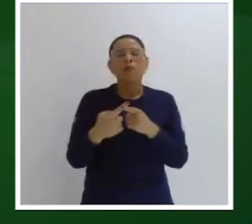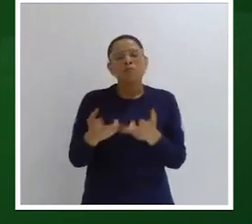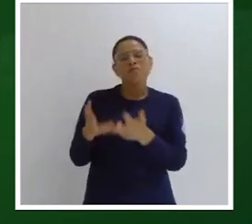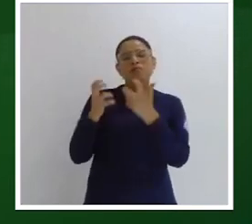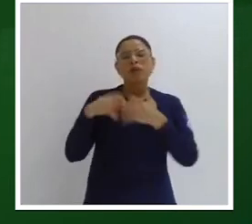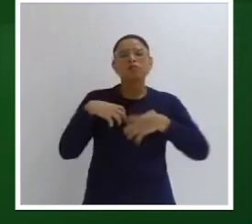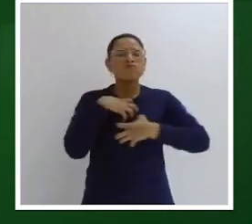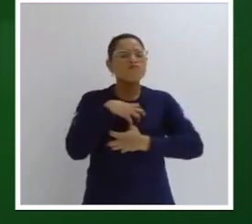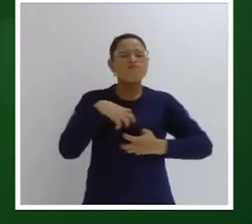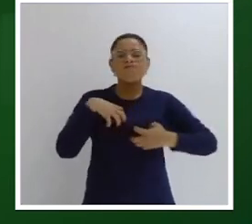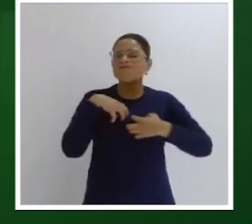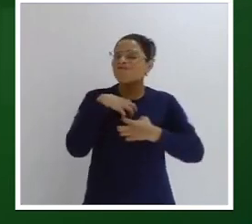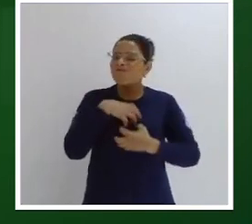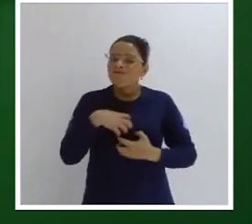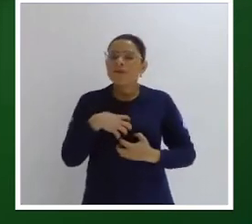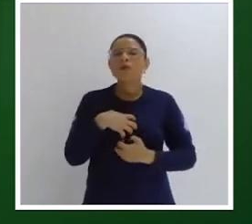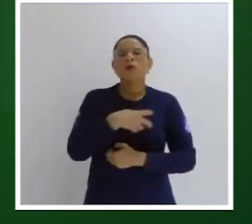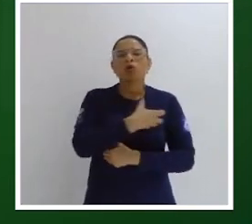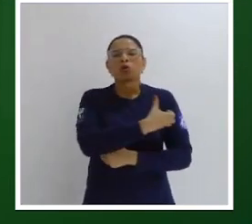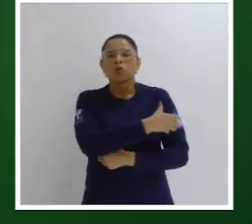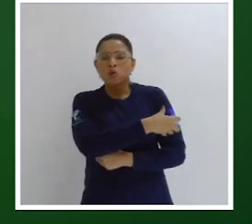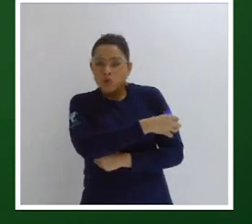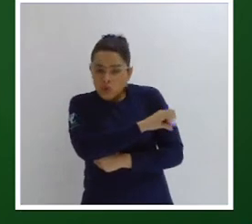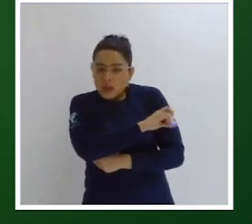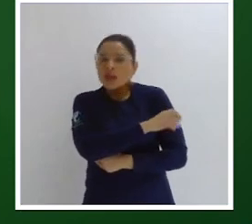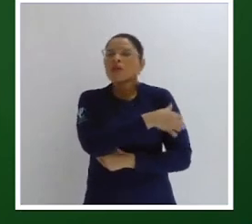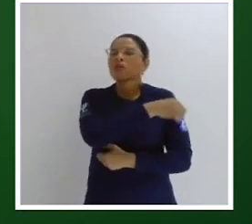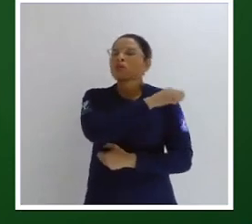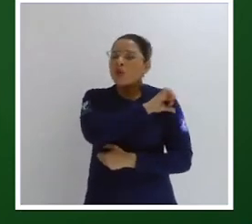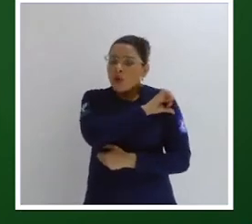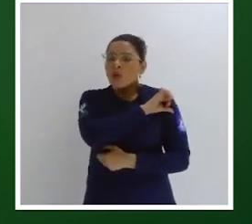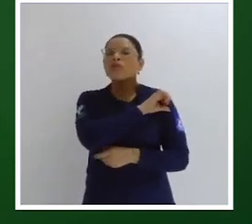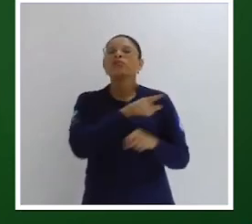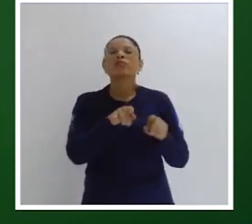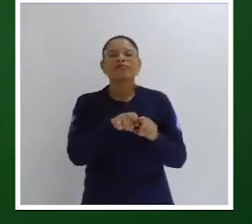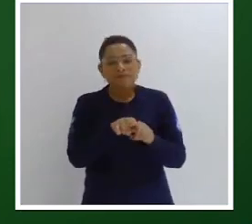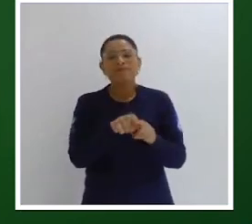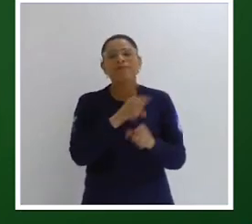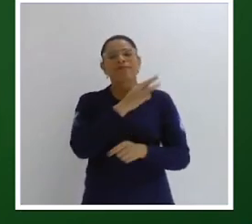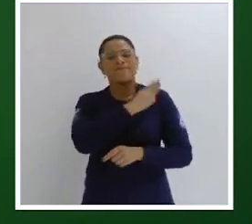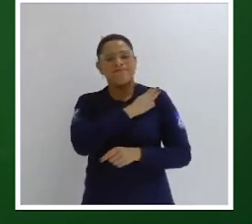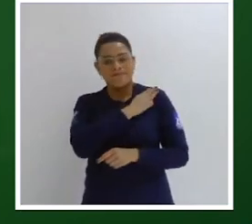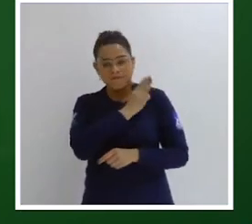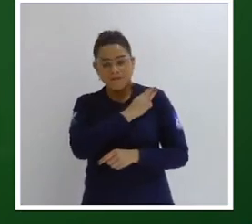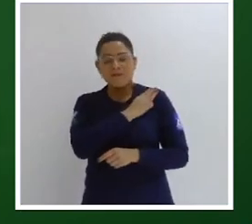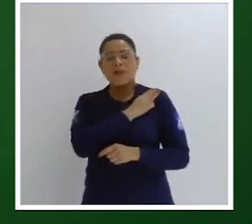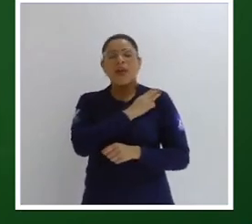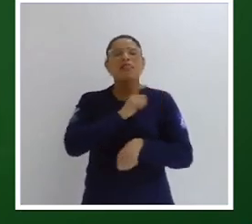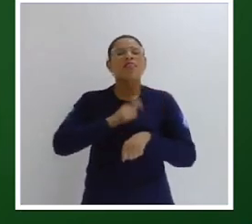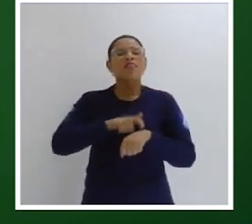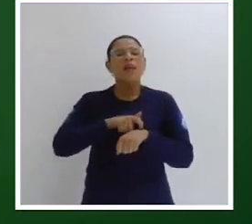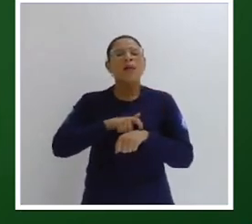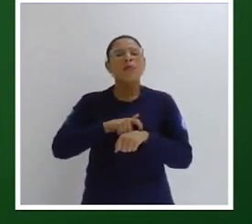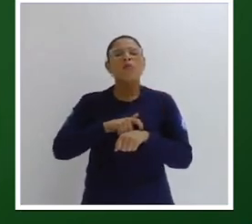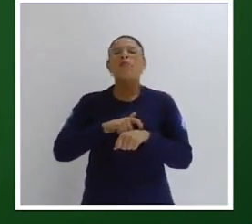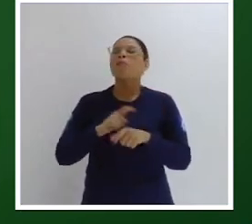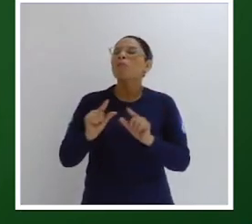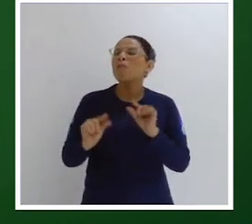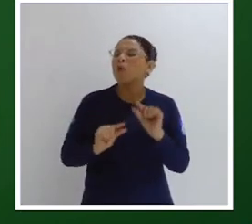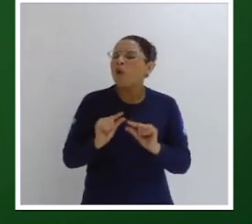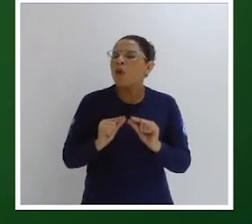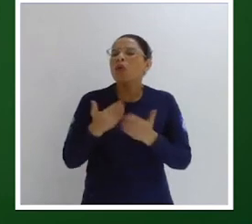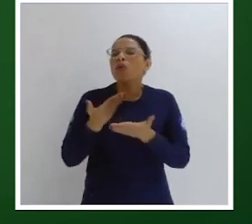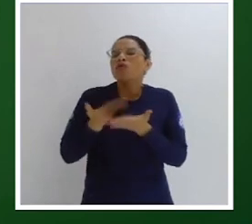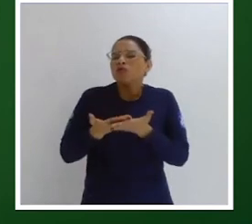de anos finais ensino médio em como ajudar então pouco tempo de aula as nossas crianças que estavam lá numa situação